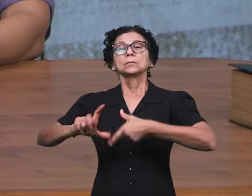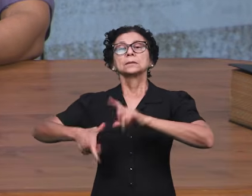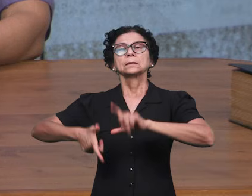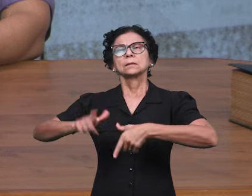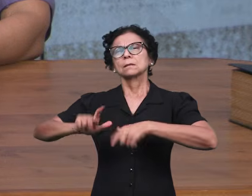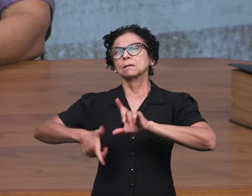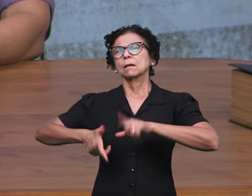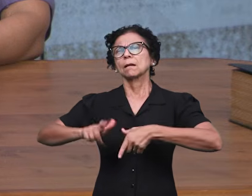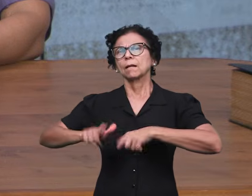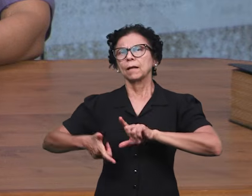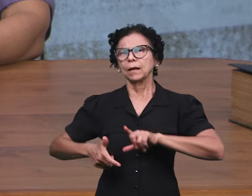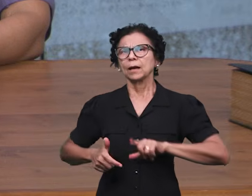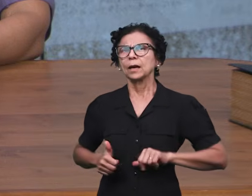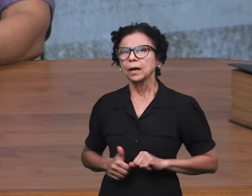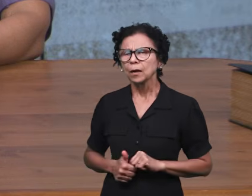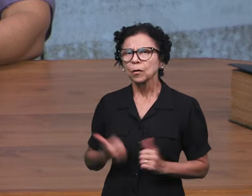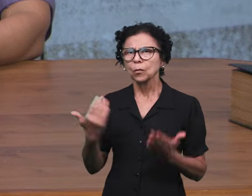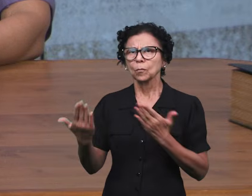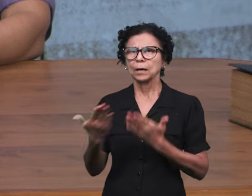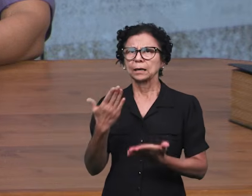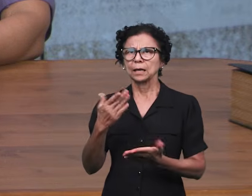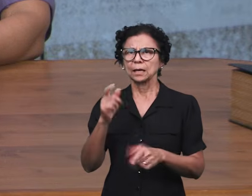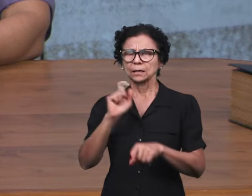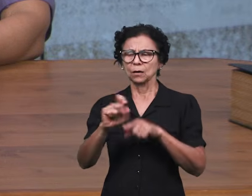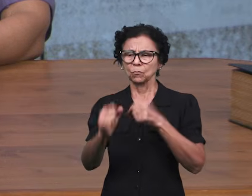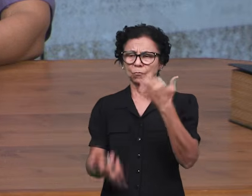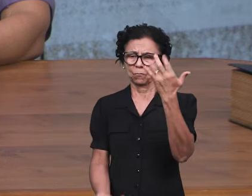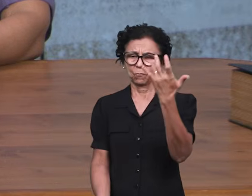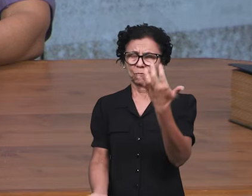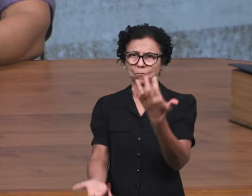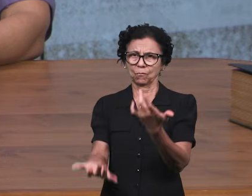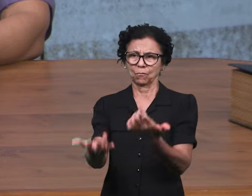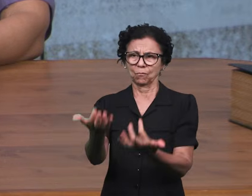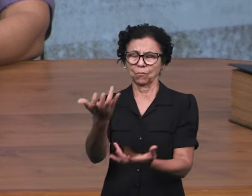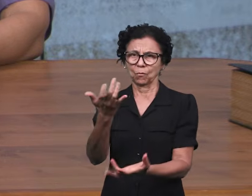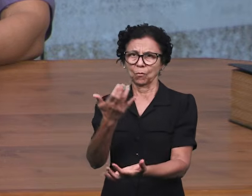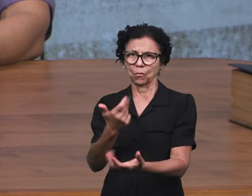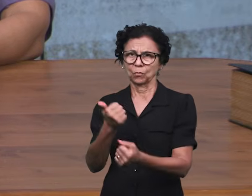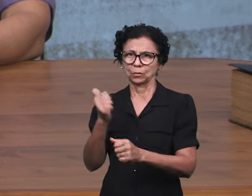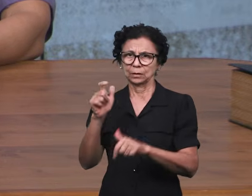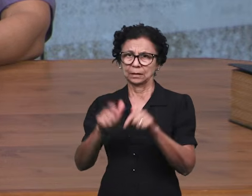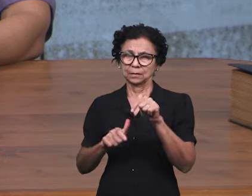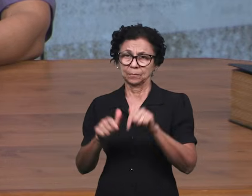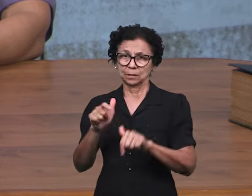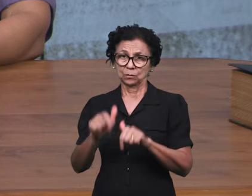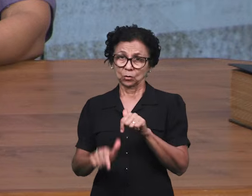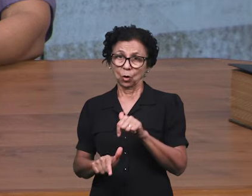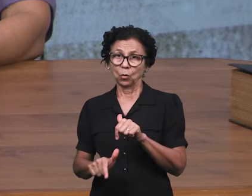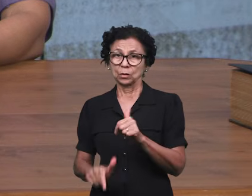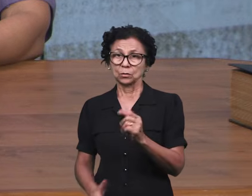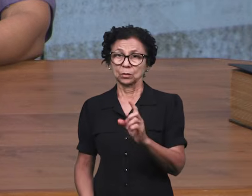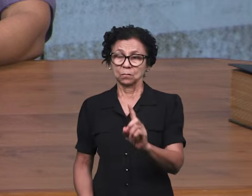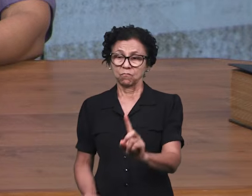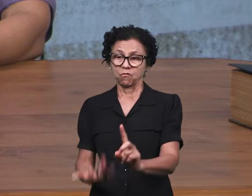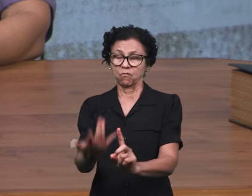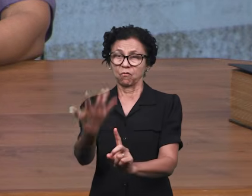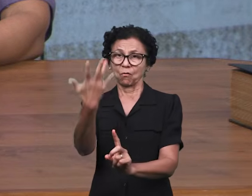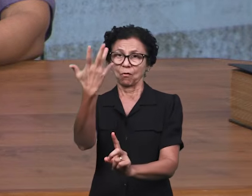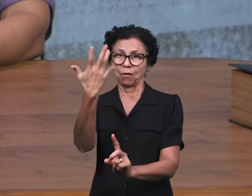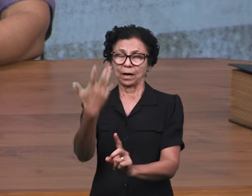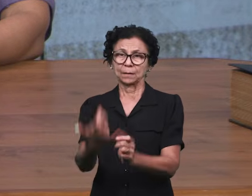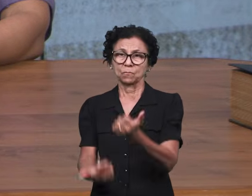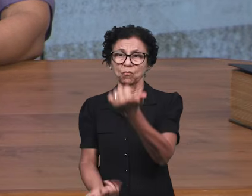a ser como fogo, e o seu santo como labareda, que abrase